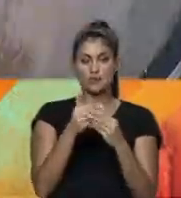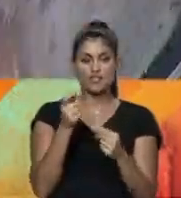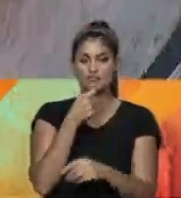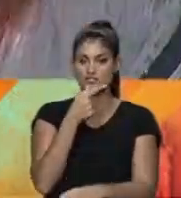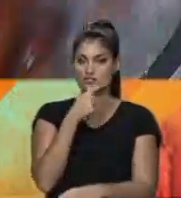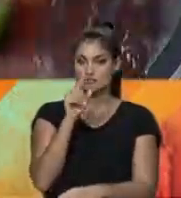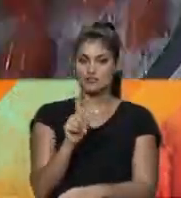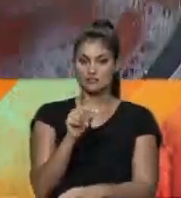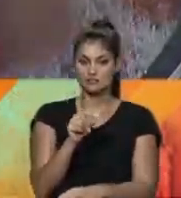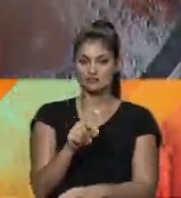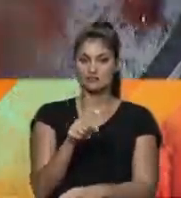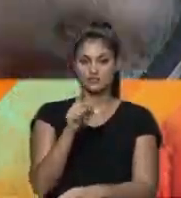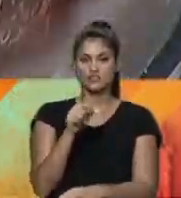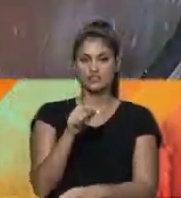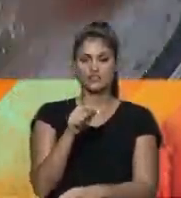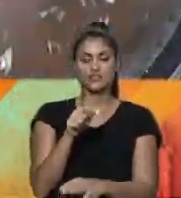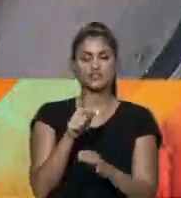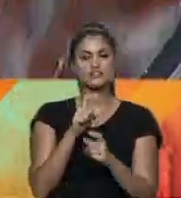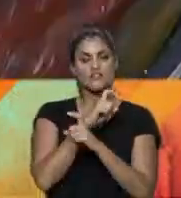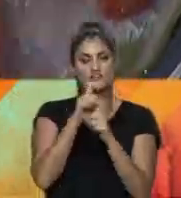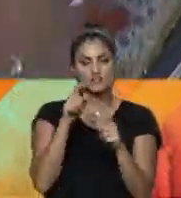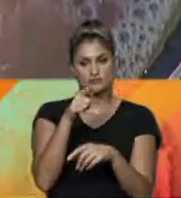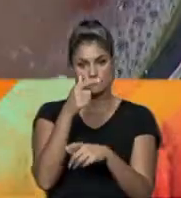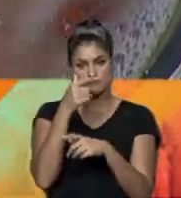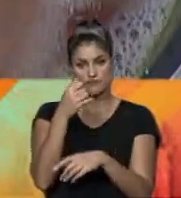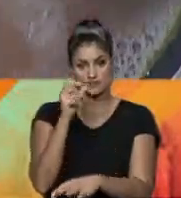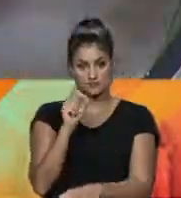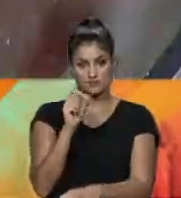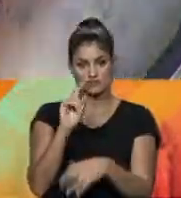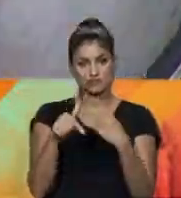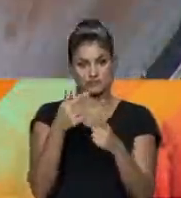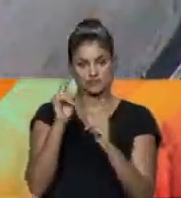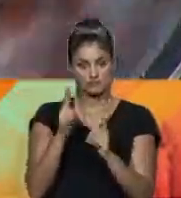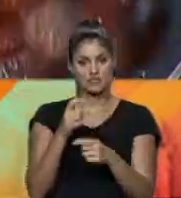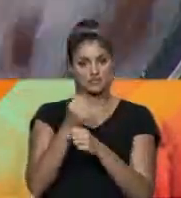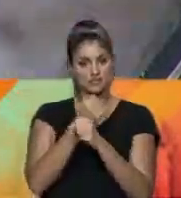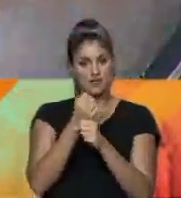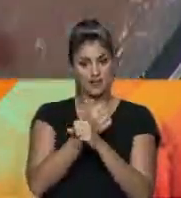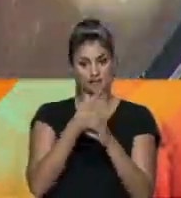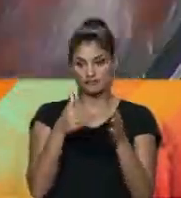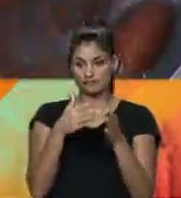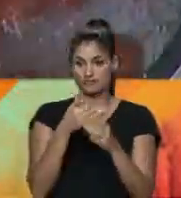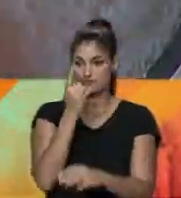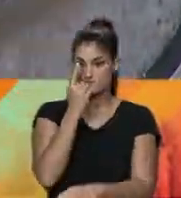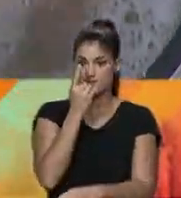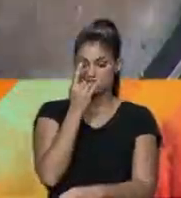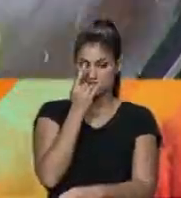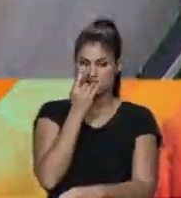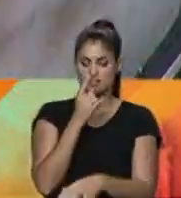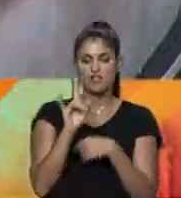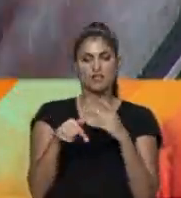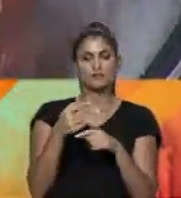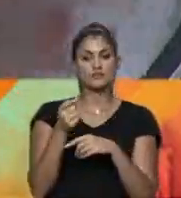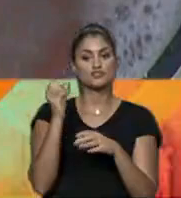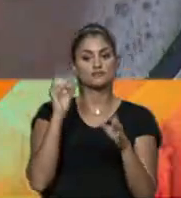feijão. Isto para darmos também essa indicação aos nossos telespectadores. 20 minutos depois de começar a trabalhar o javali é que colocam o